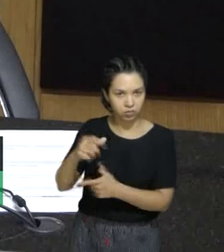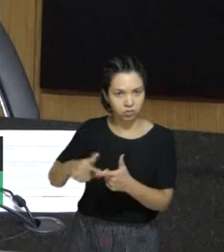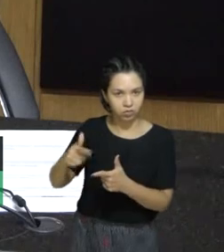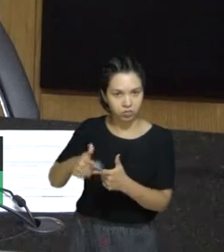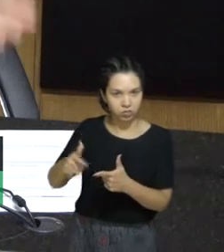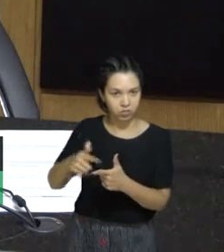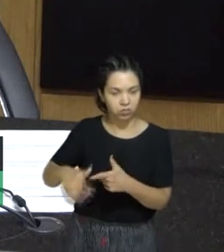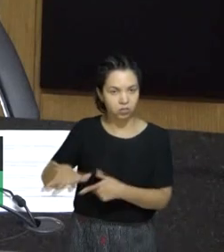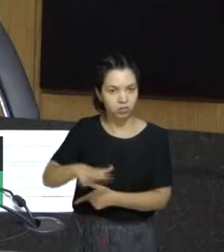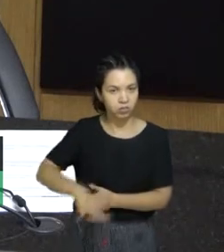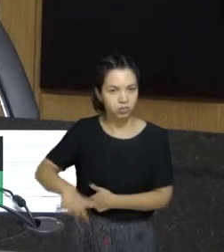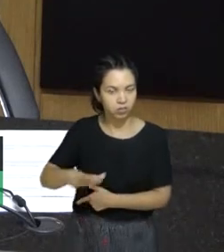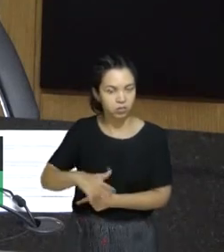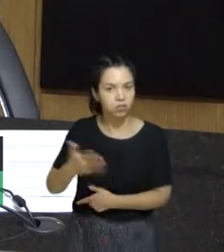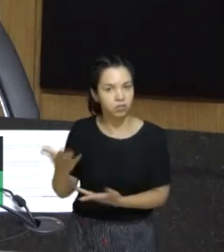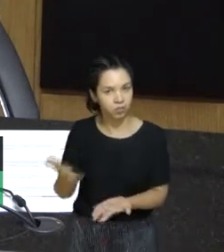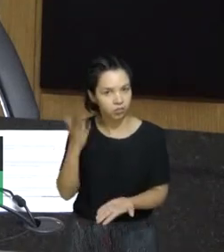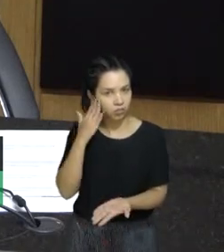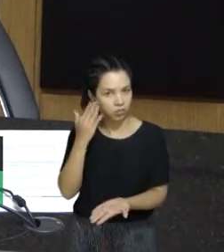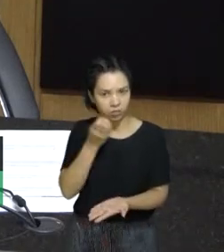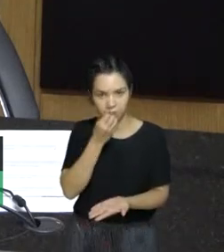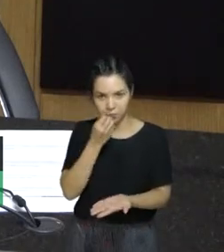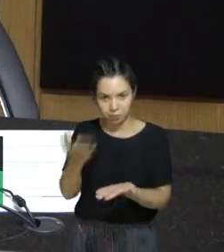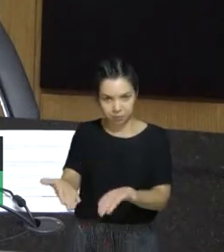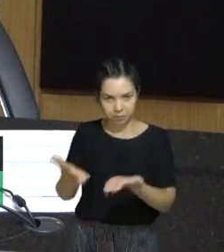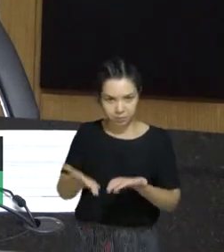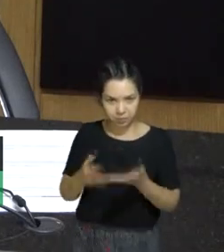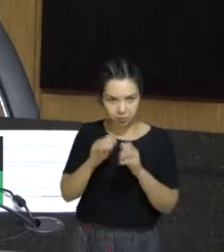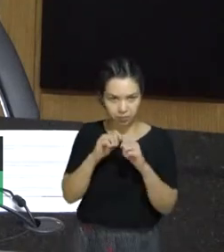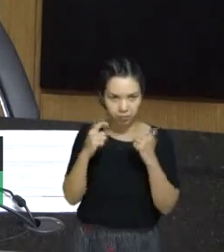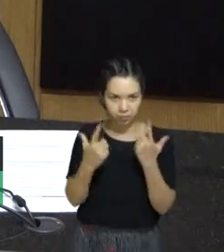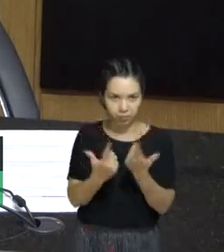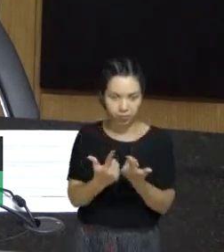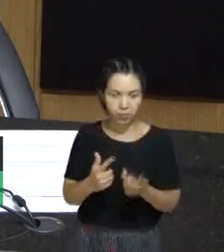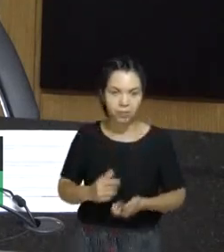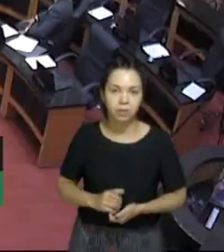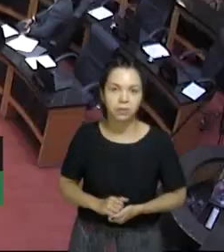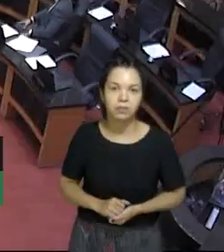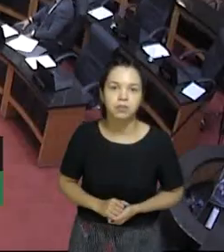nossa região. Então, o senhor sabe que é sempre bem-vindo a esta casa, Caramori.